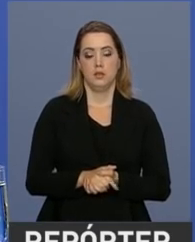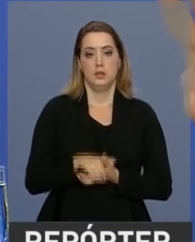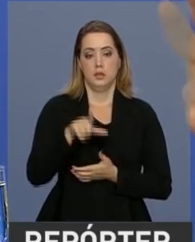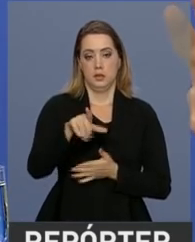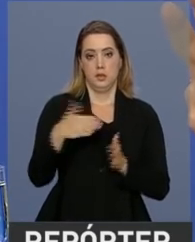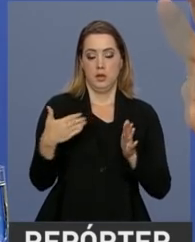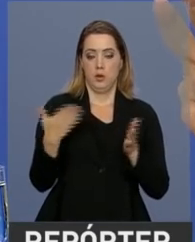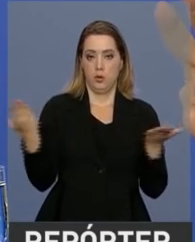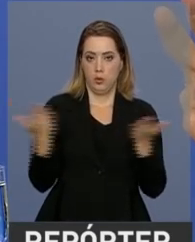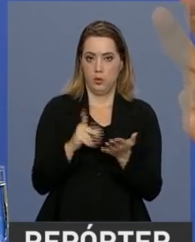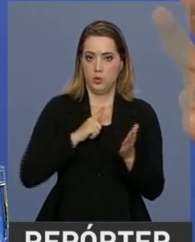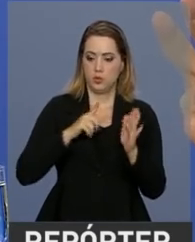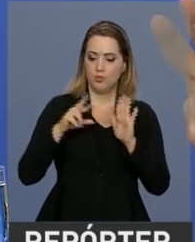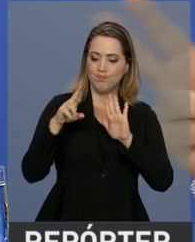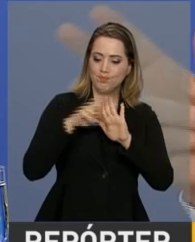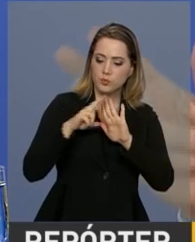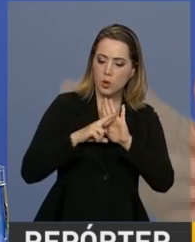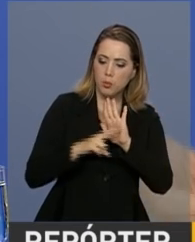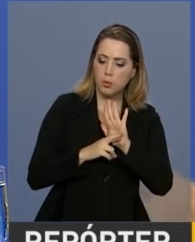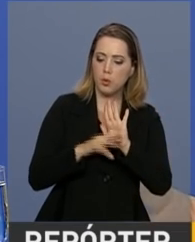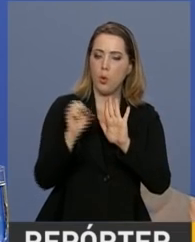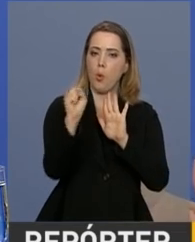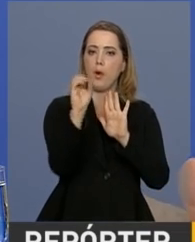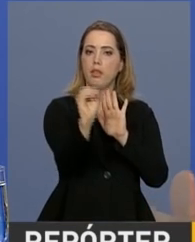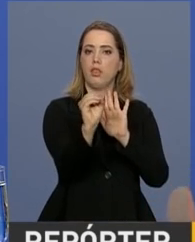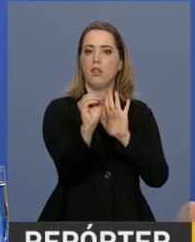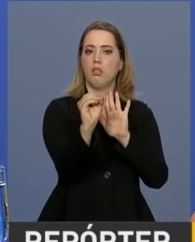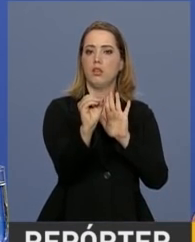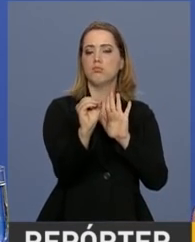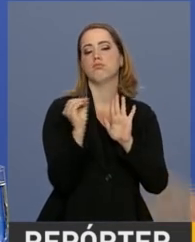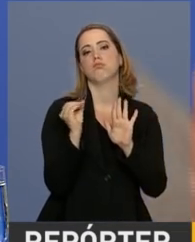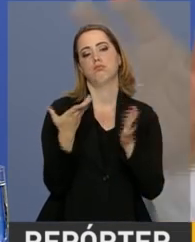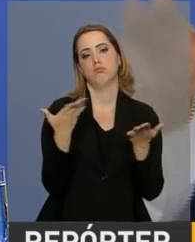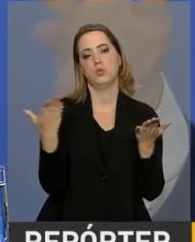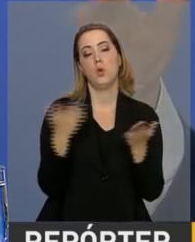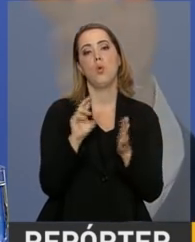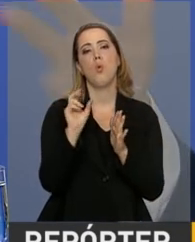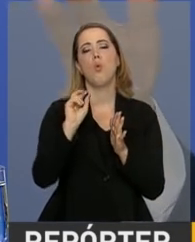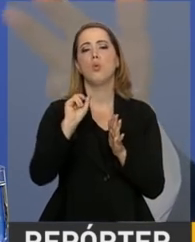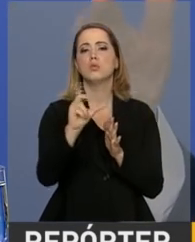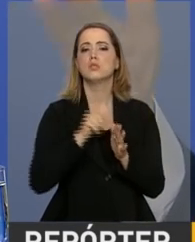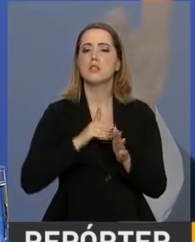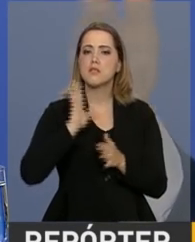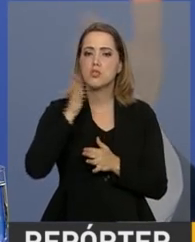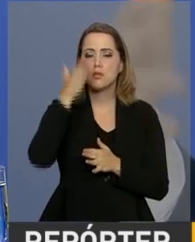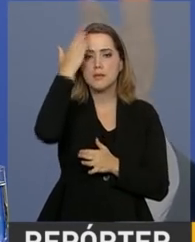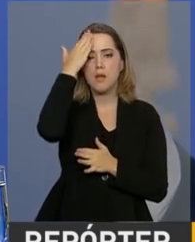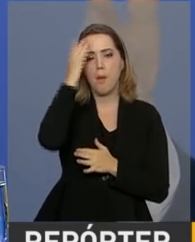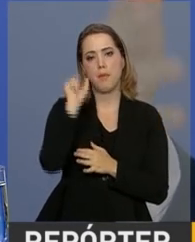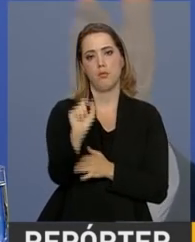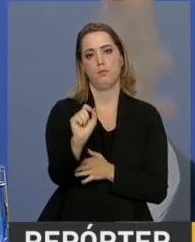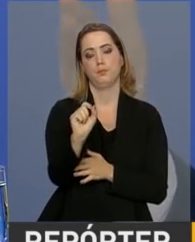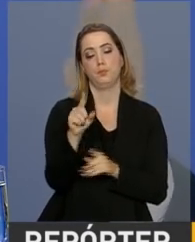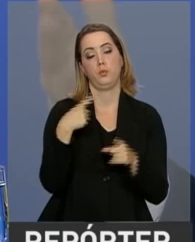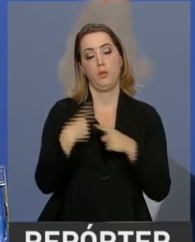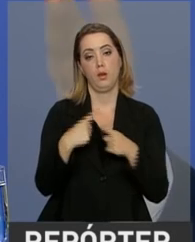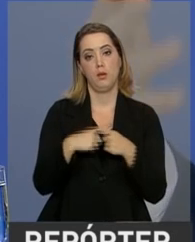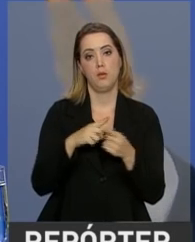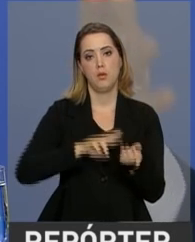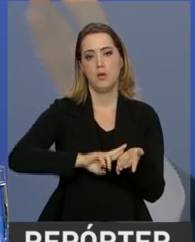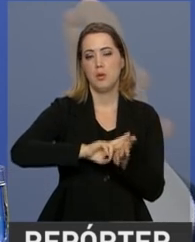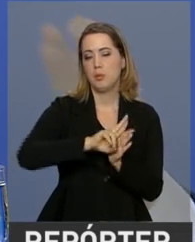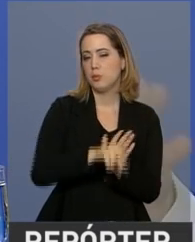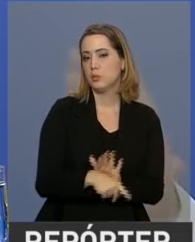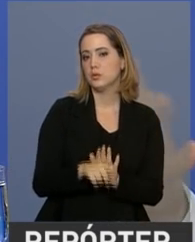Essas barreiras hoje são da ordem de 80. para vocês terem uma ideia do que se tem levantado, porque evidentemente